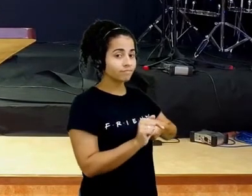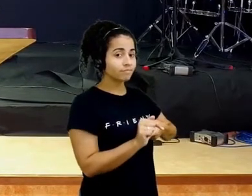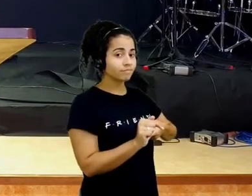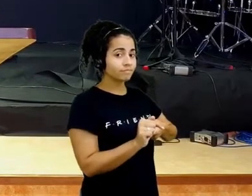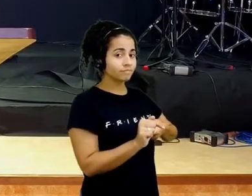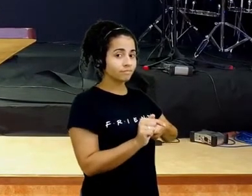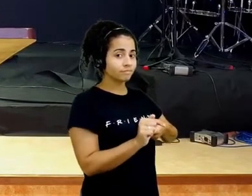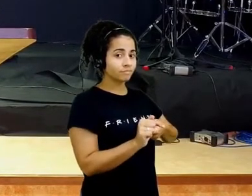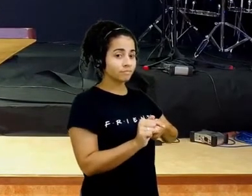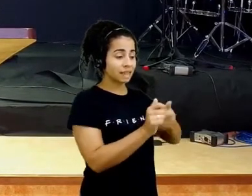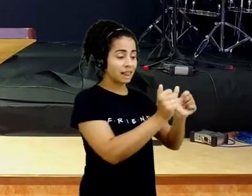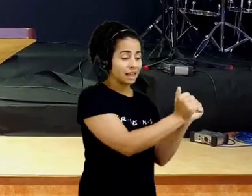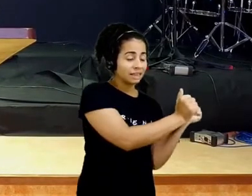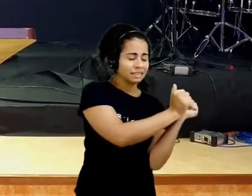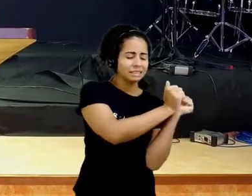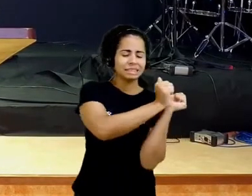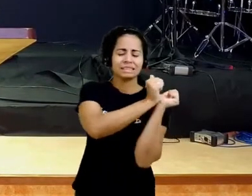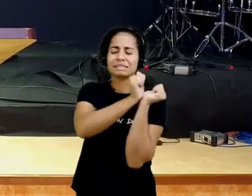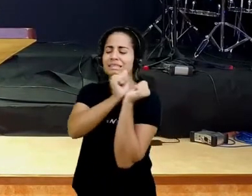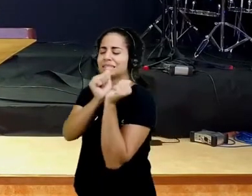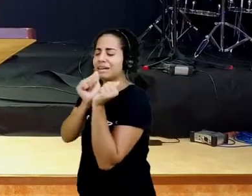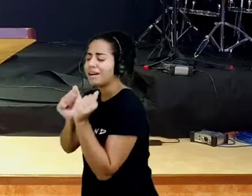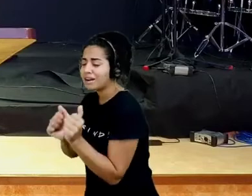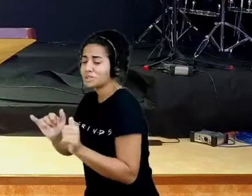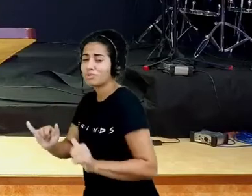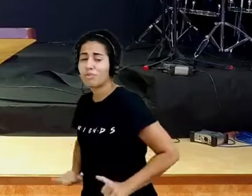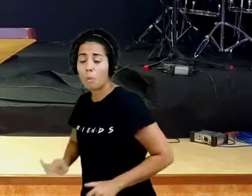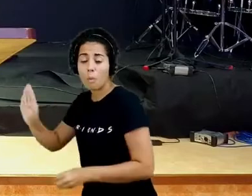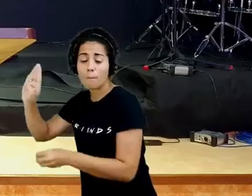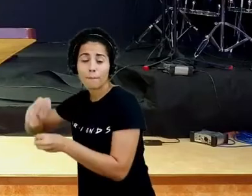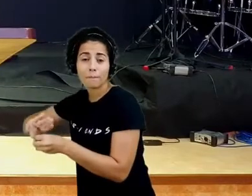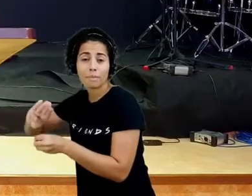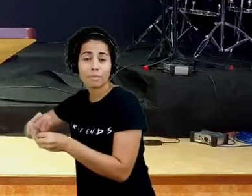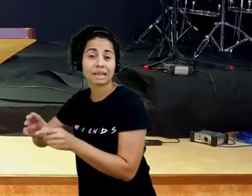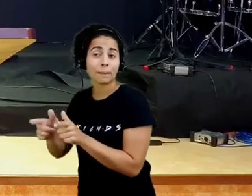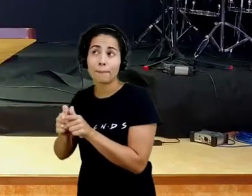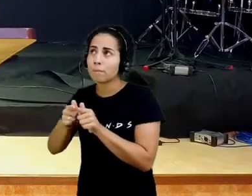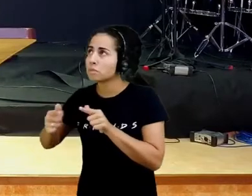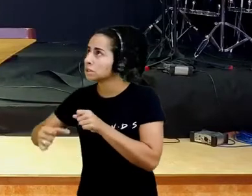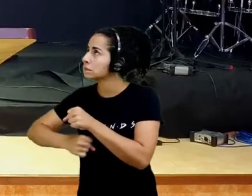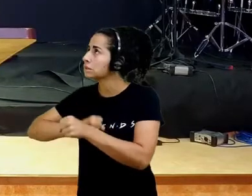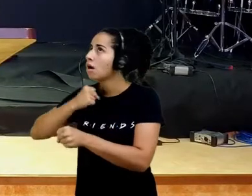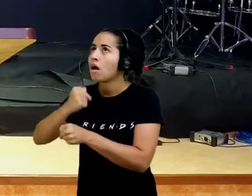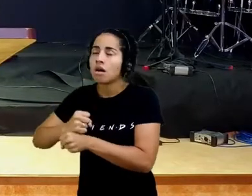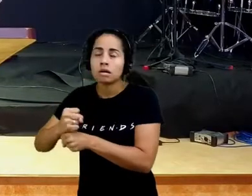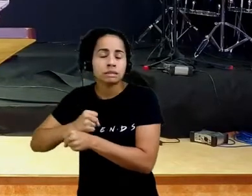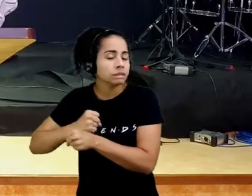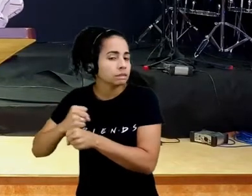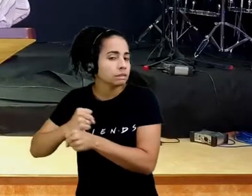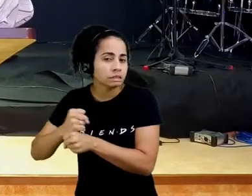foram levados ao cativos babilônico e lá passaram muito tempo, muitos